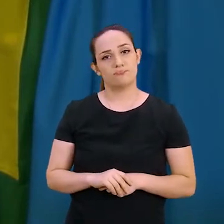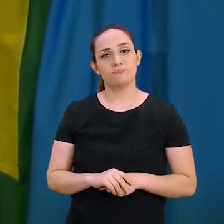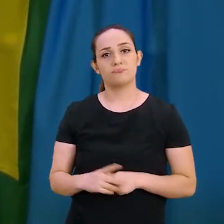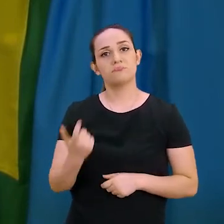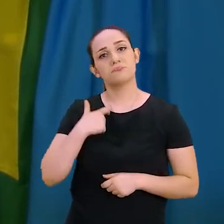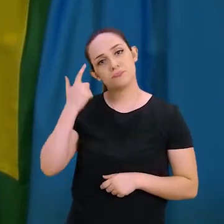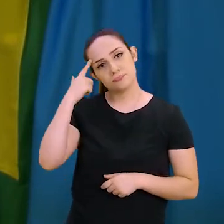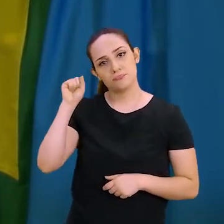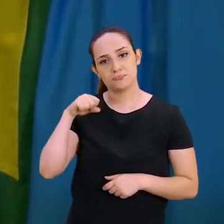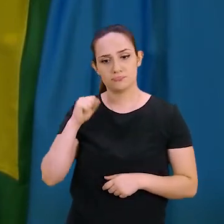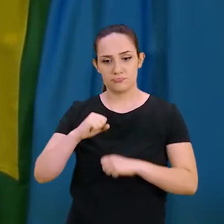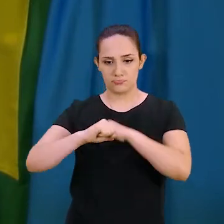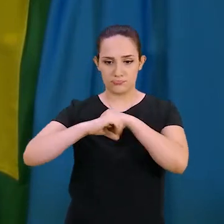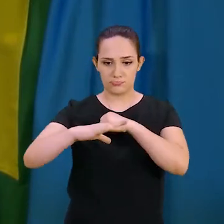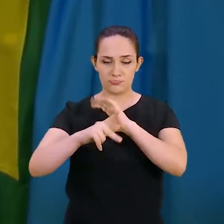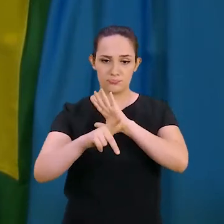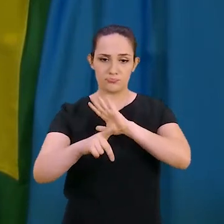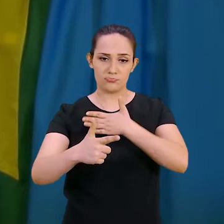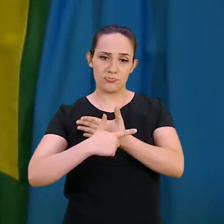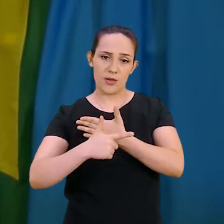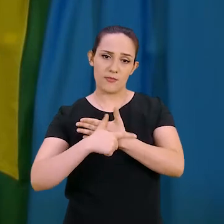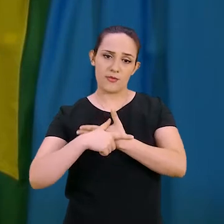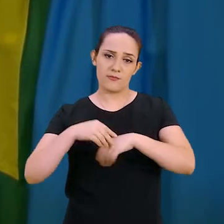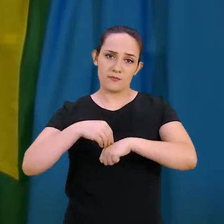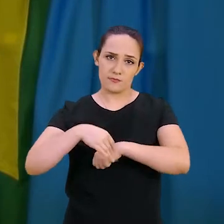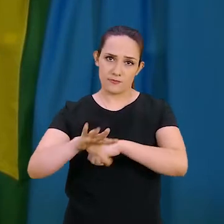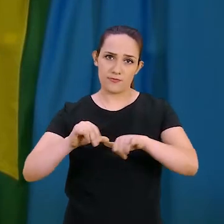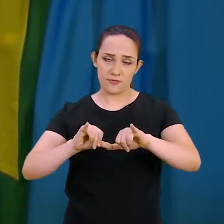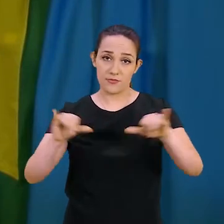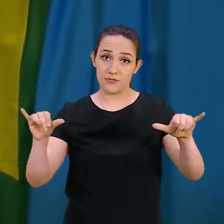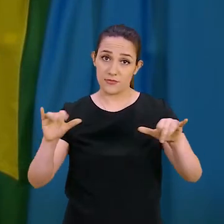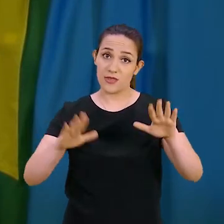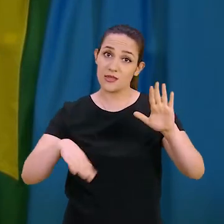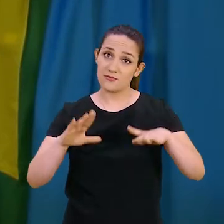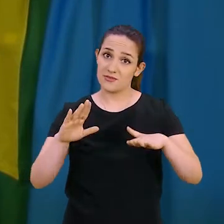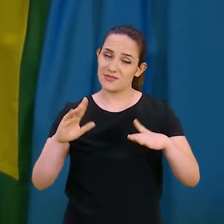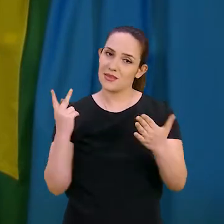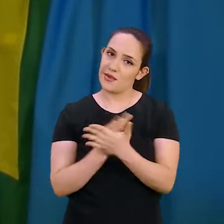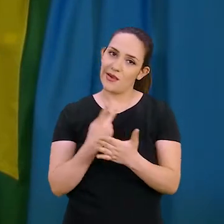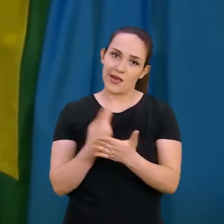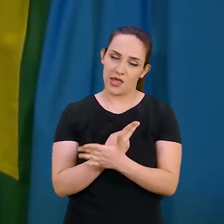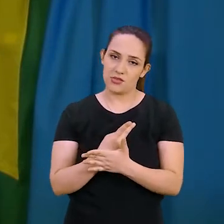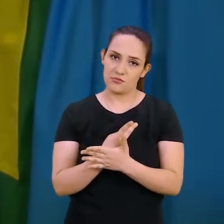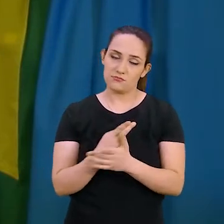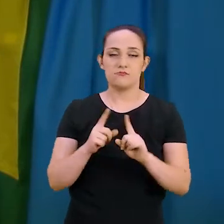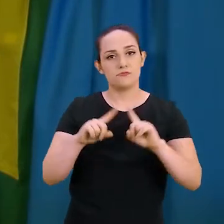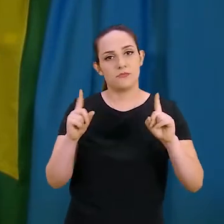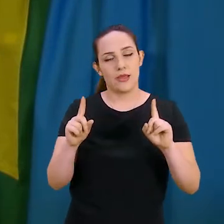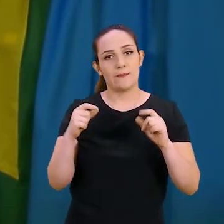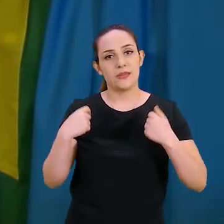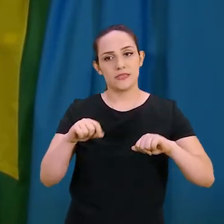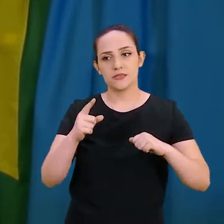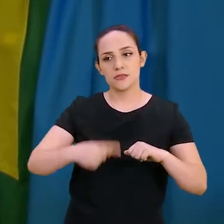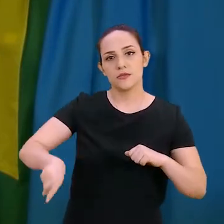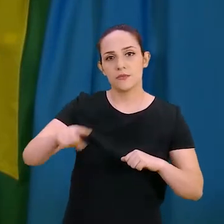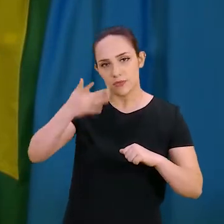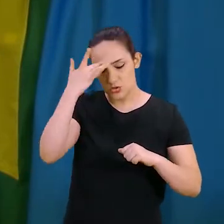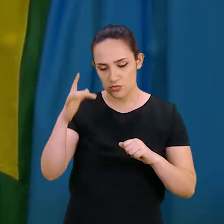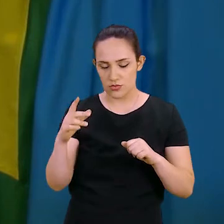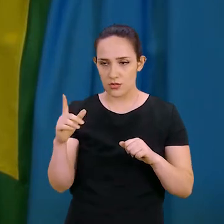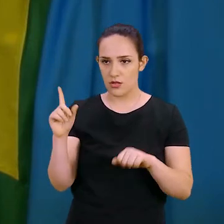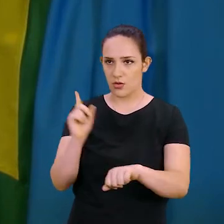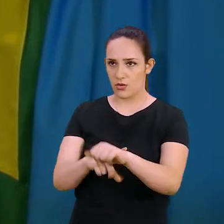Os dois. Eu acho que a mídia faz o papel dela, que é informar. Às vezes ela desinforma, mas cabe àquele que